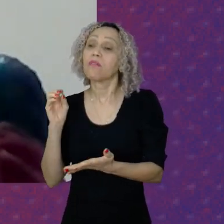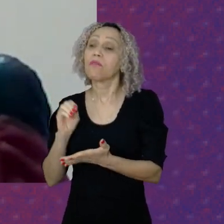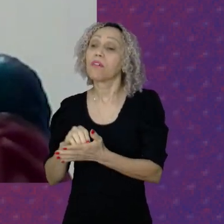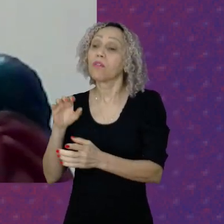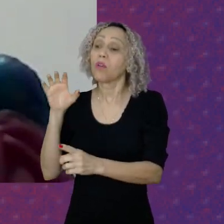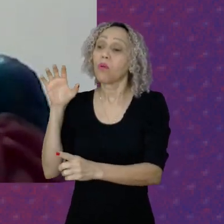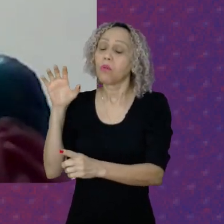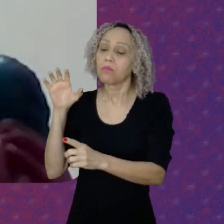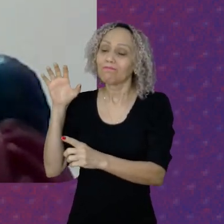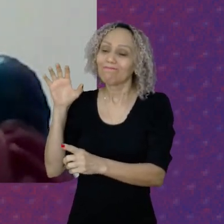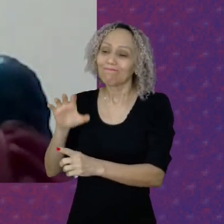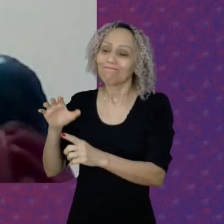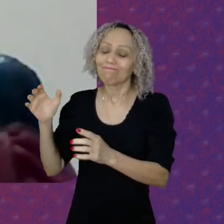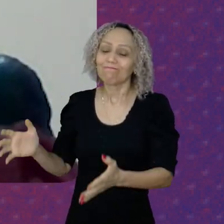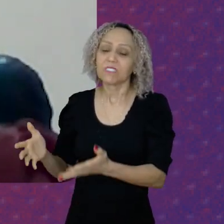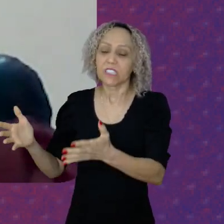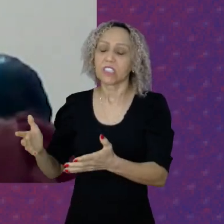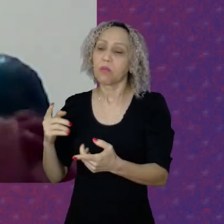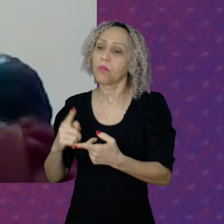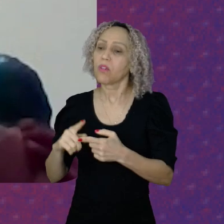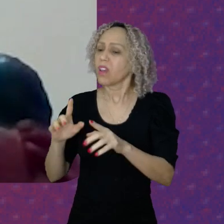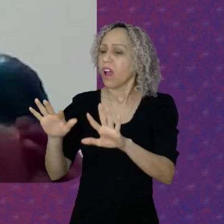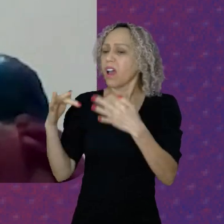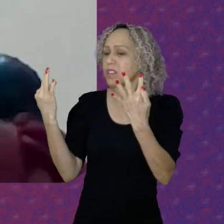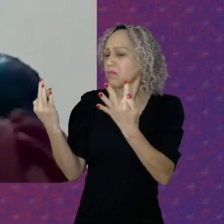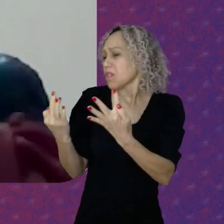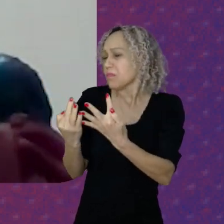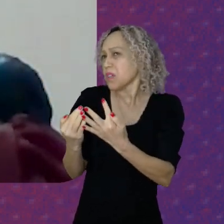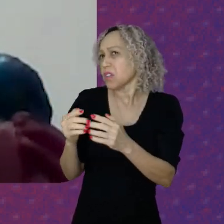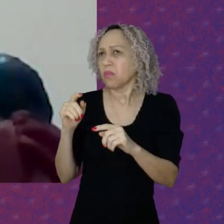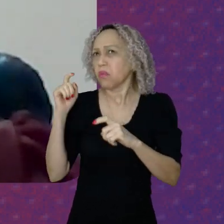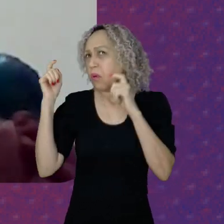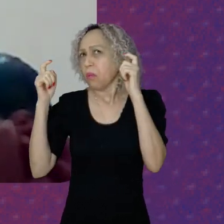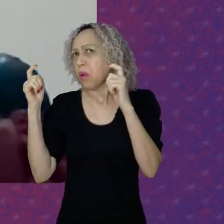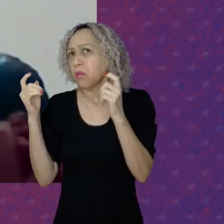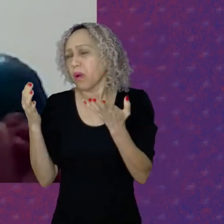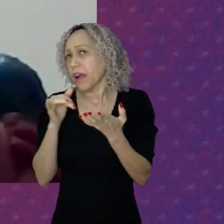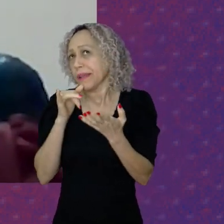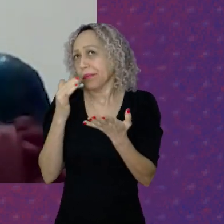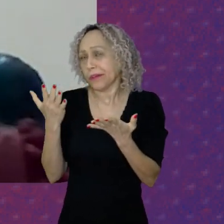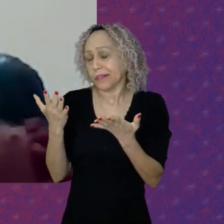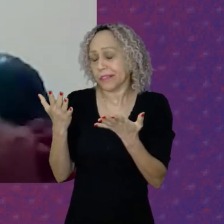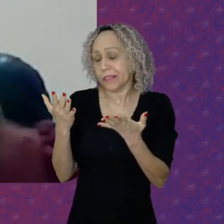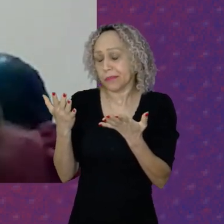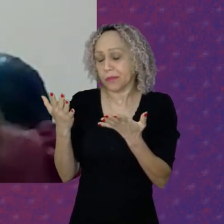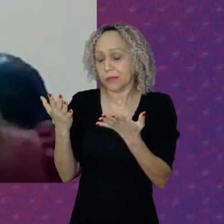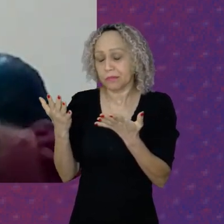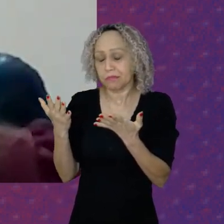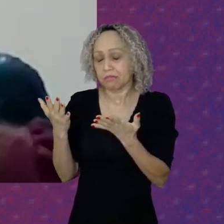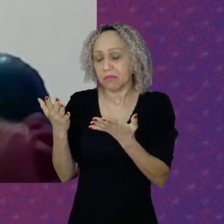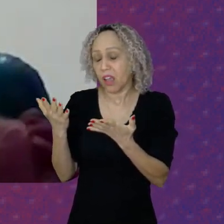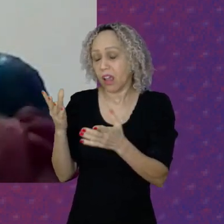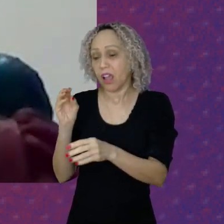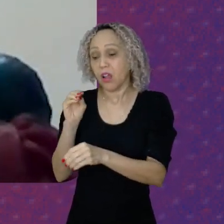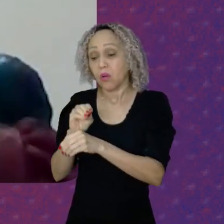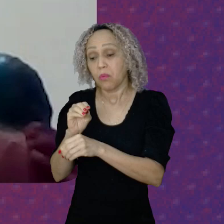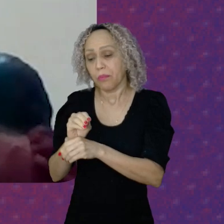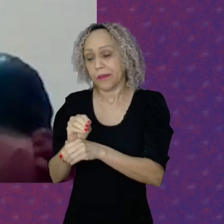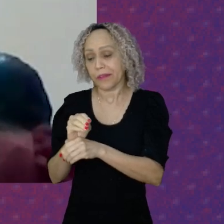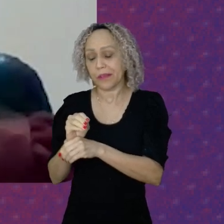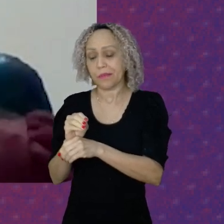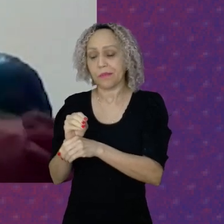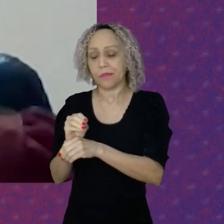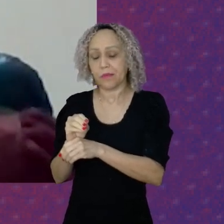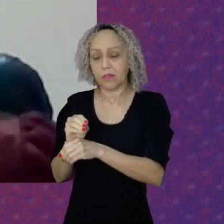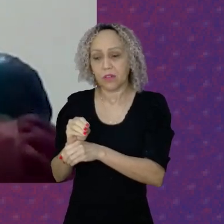famílias, elas acabaram não se preocupando tanto em acompanhar os filhos no que diz respeito à educação, porque já não